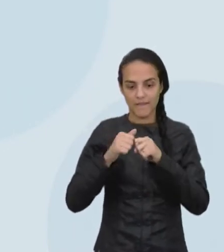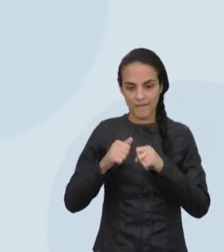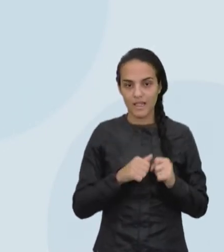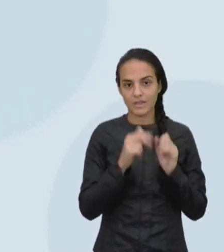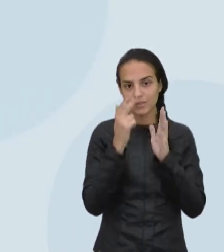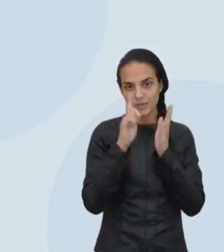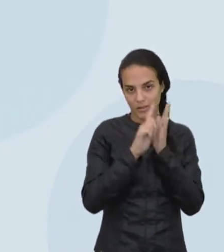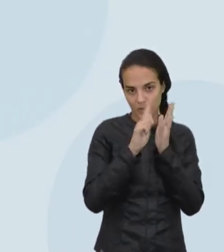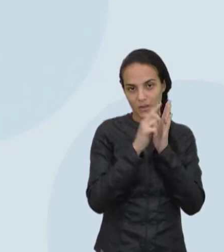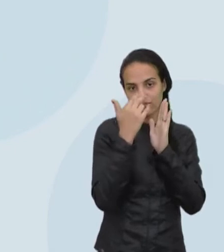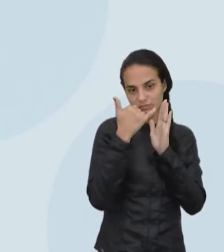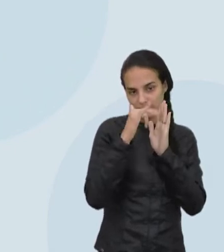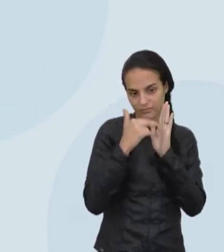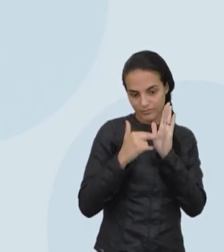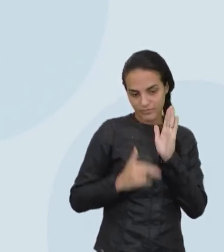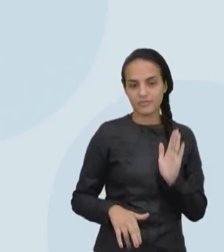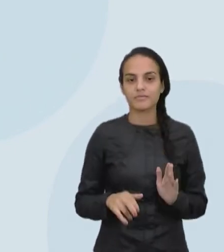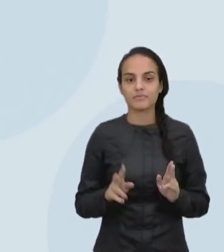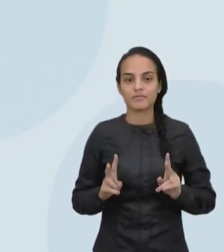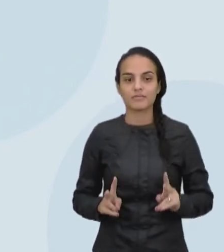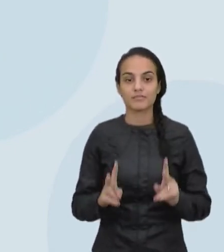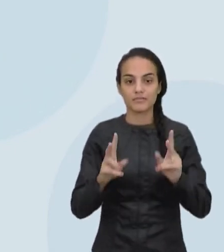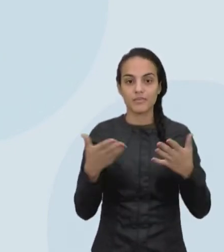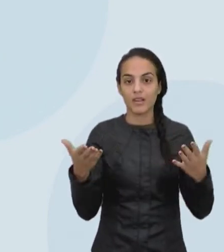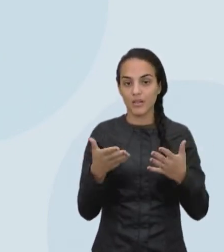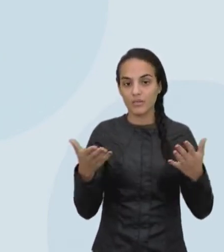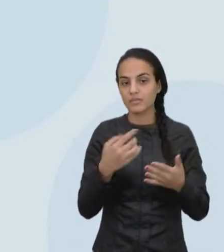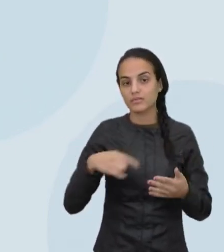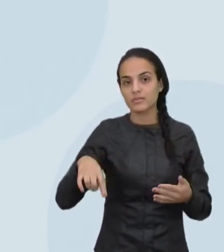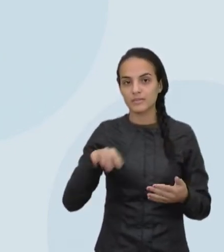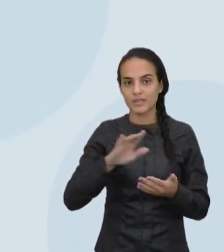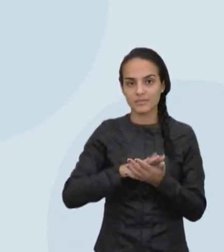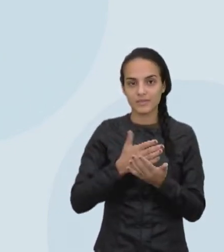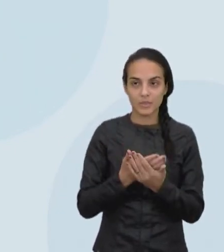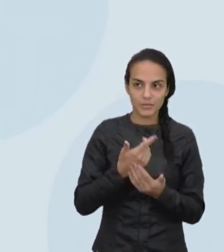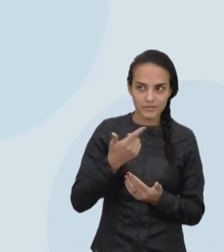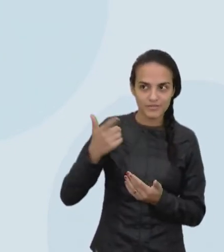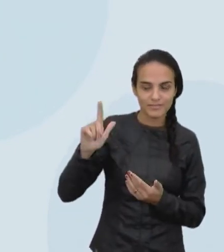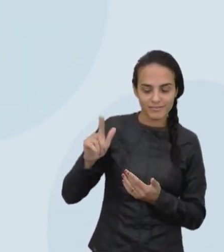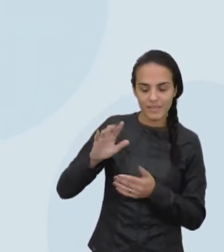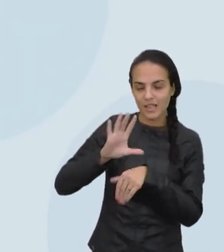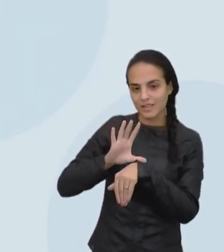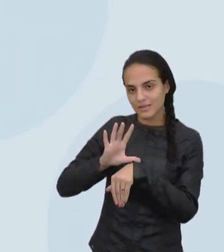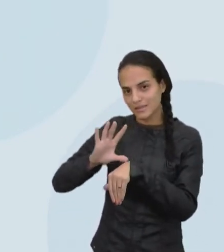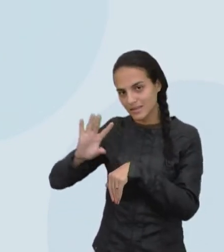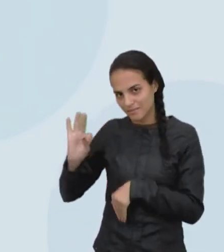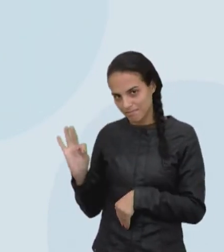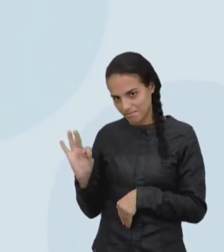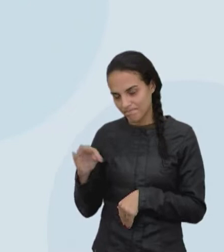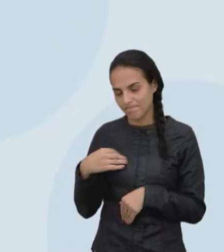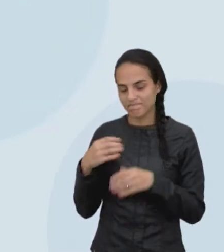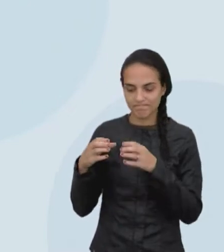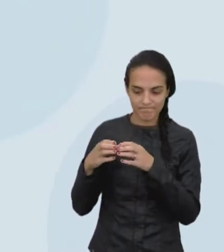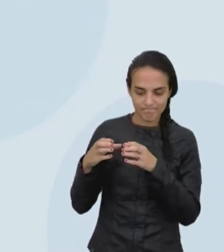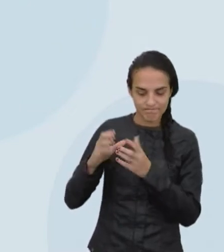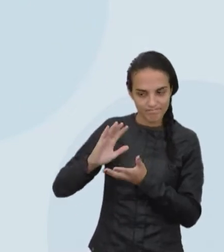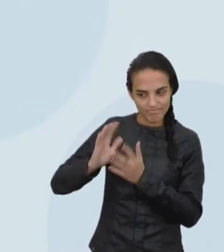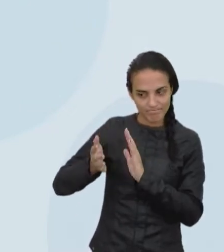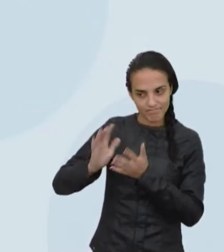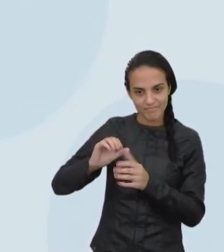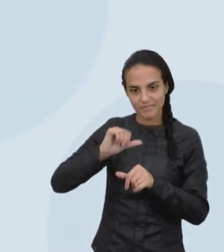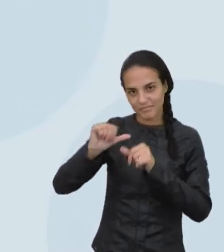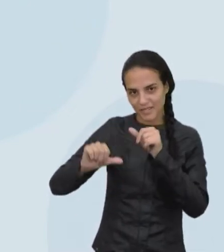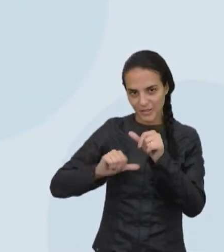e seus estudos. Continuando aqui, ó, agora a gente está com outra intérprete, a gente está com a Thalita aqui, nos acompanhando, eu nem vi a